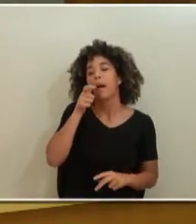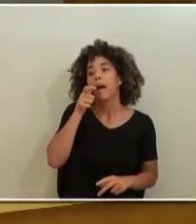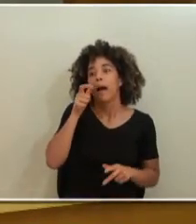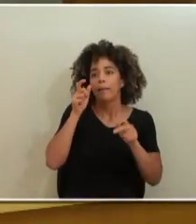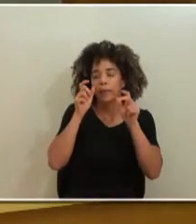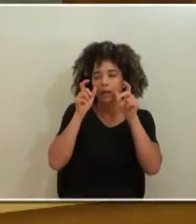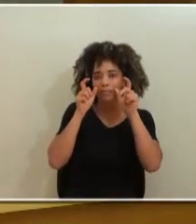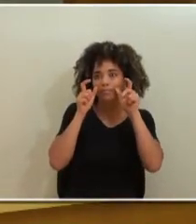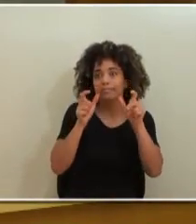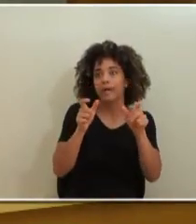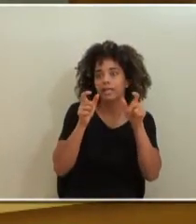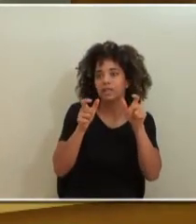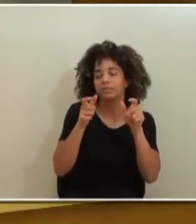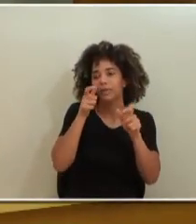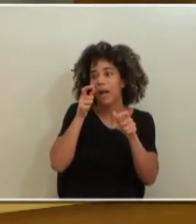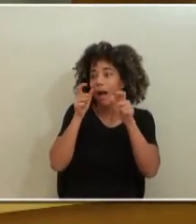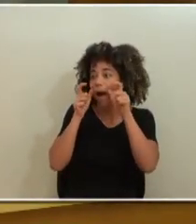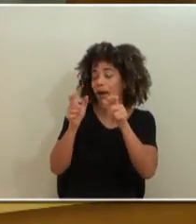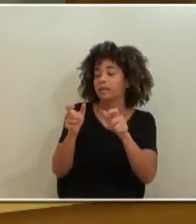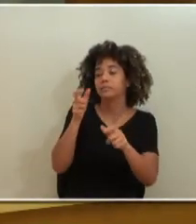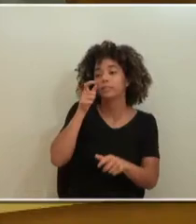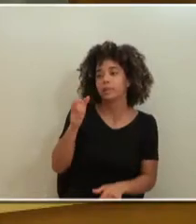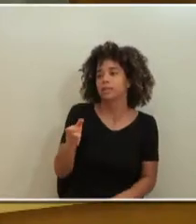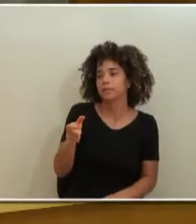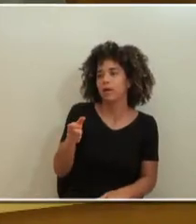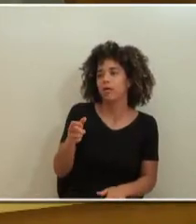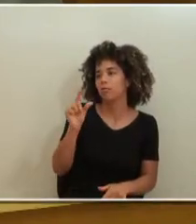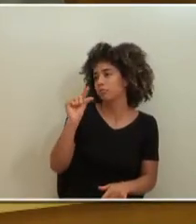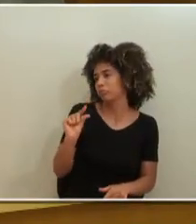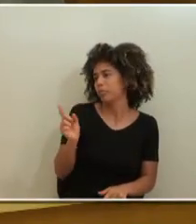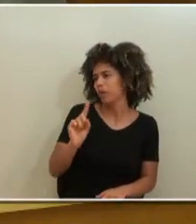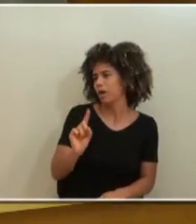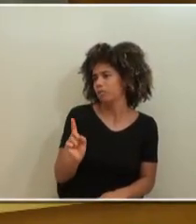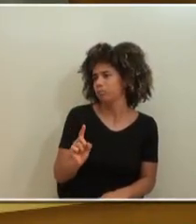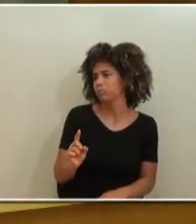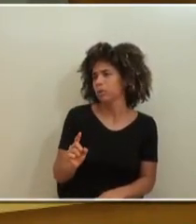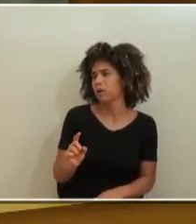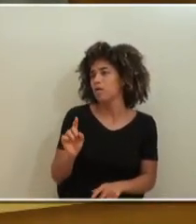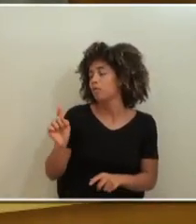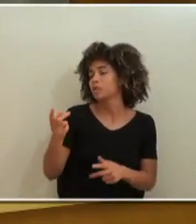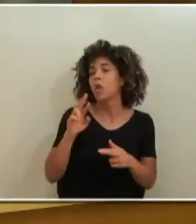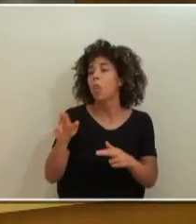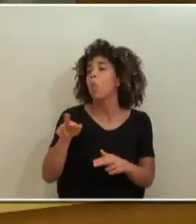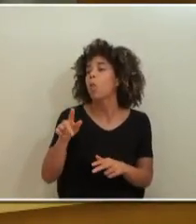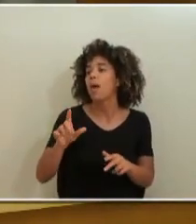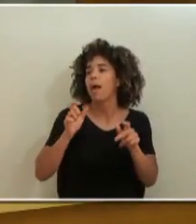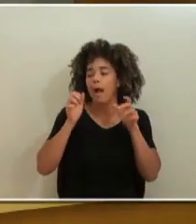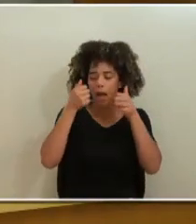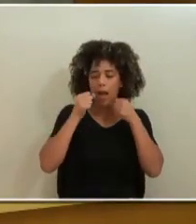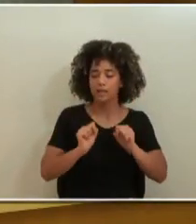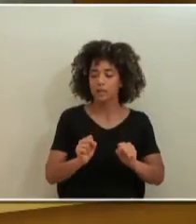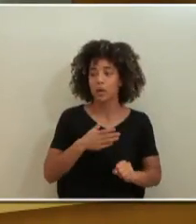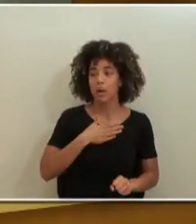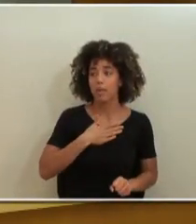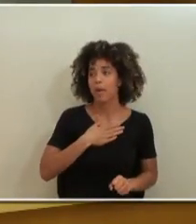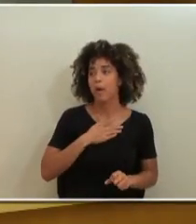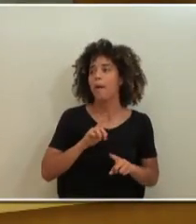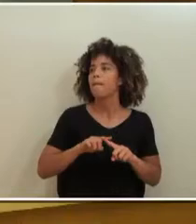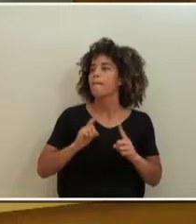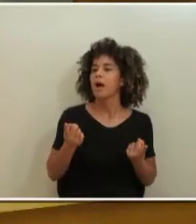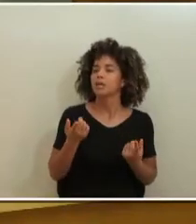momento, agradecer. Eu até não estou usando aqui o lenço do Guaracá, eu não estou usando o lenço do